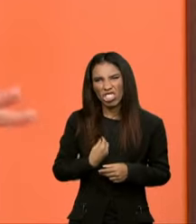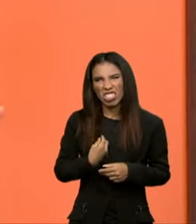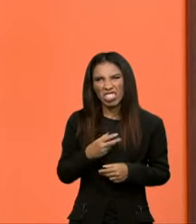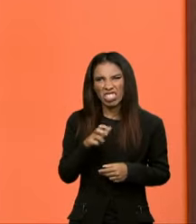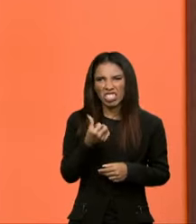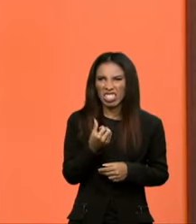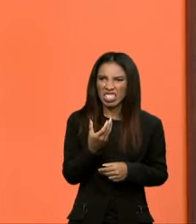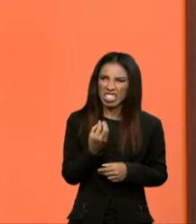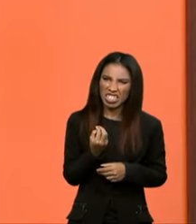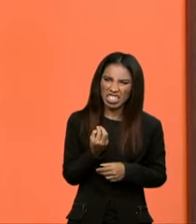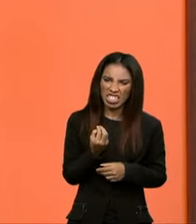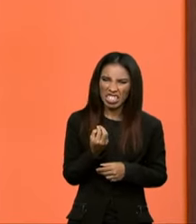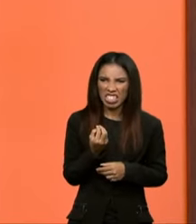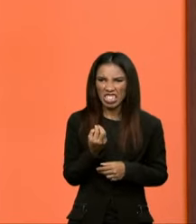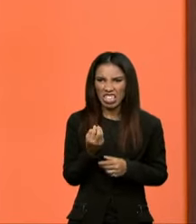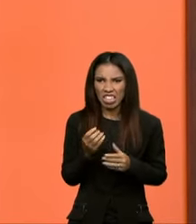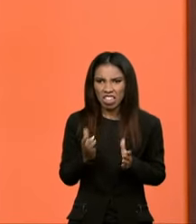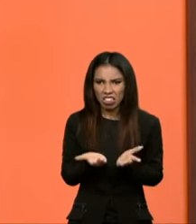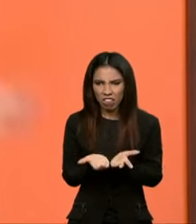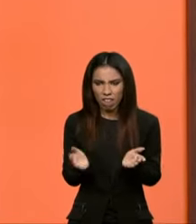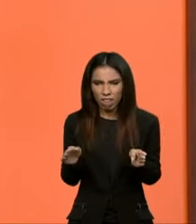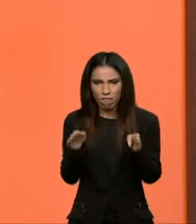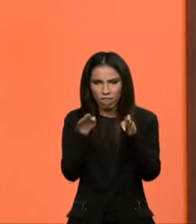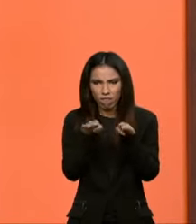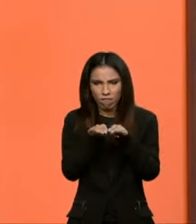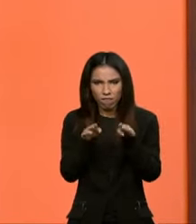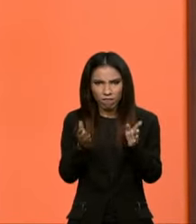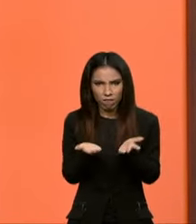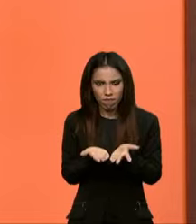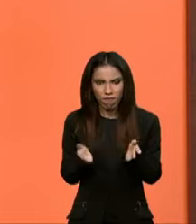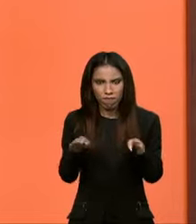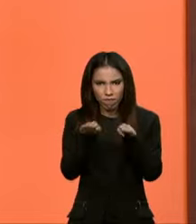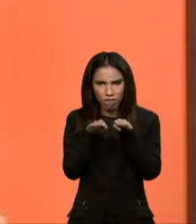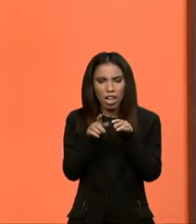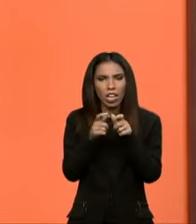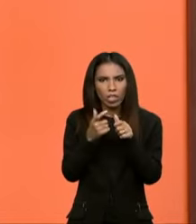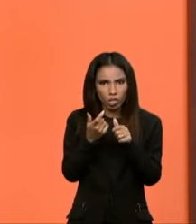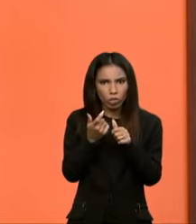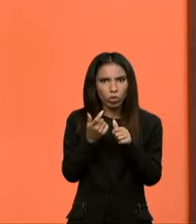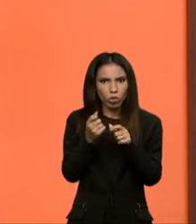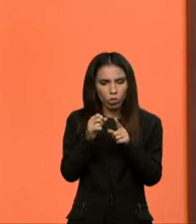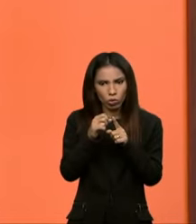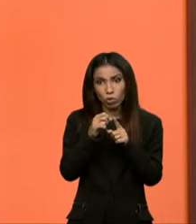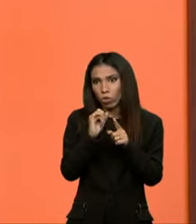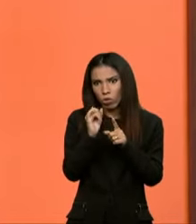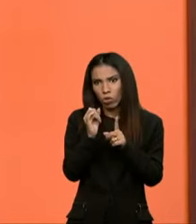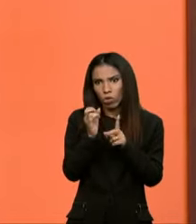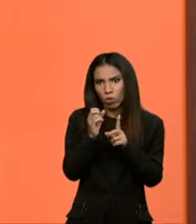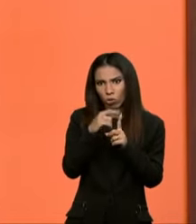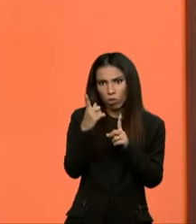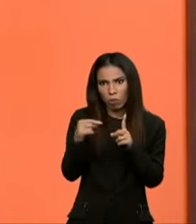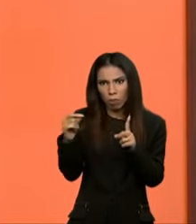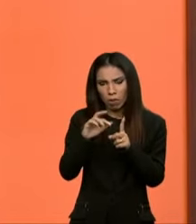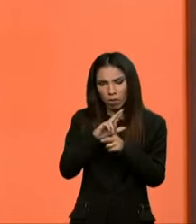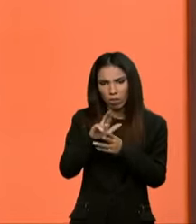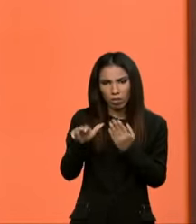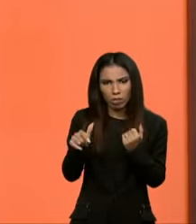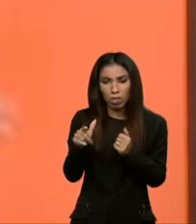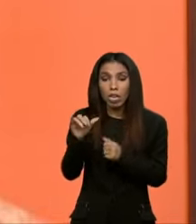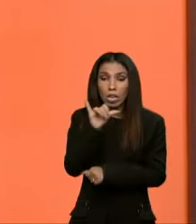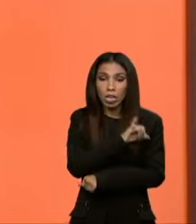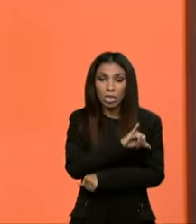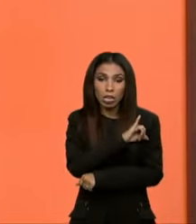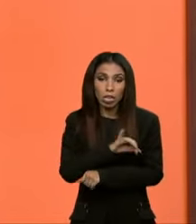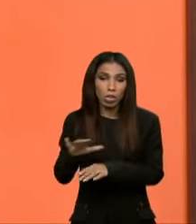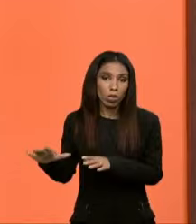tinha umas 60 e alguma coisa vasos de planta. Nossa! É coisa. Maluca. É jardim. E aí, muita coisa mesmo. E levei você levou pro, do Rio pra lá? Levei